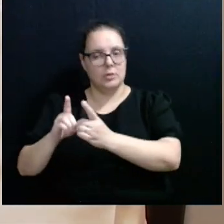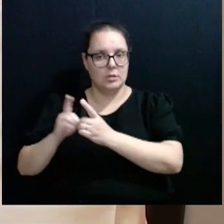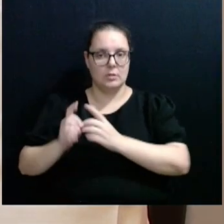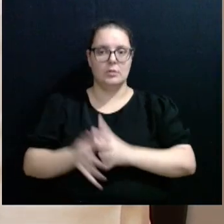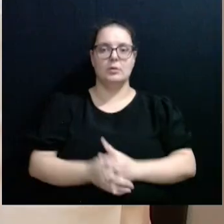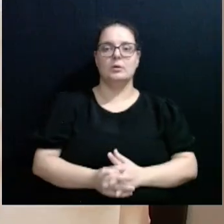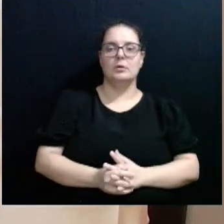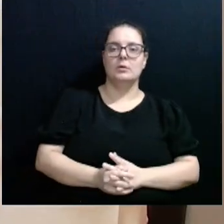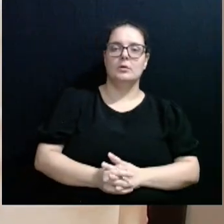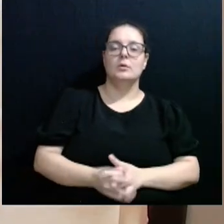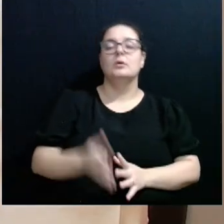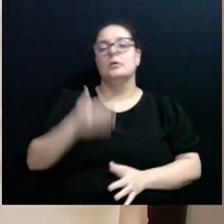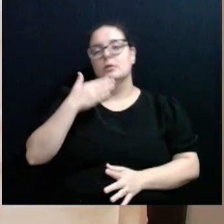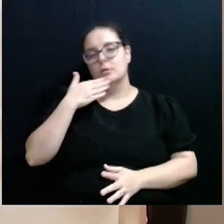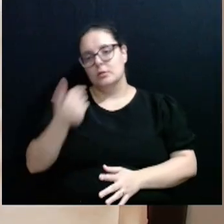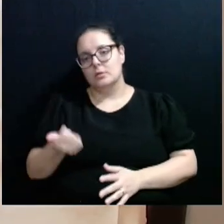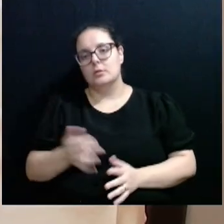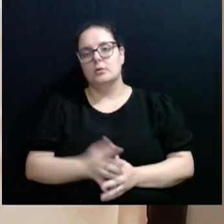uma ampla